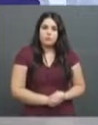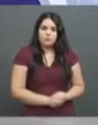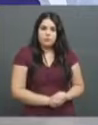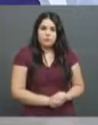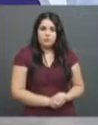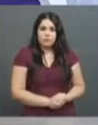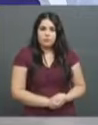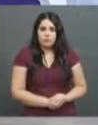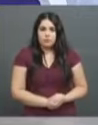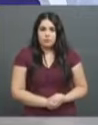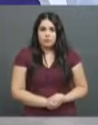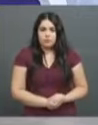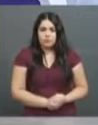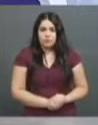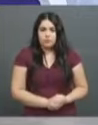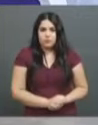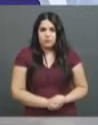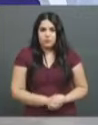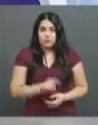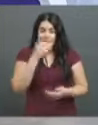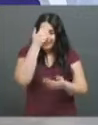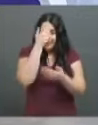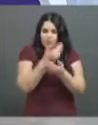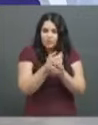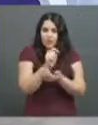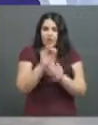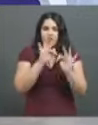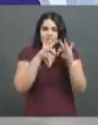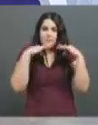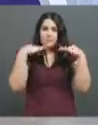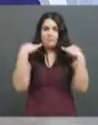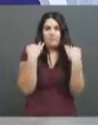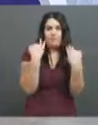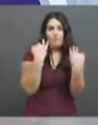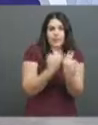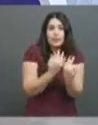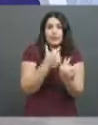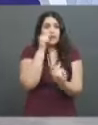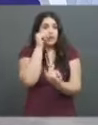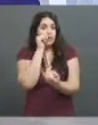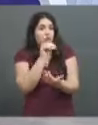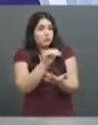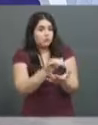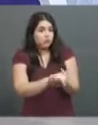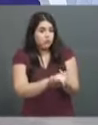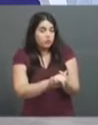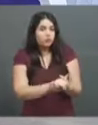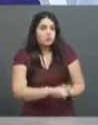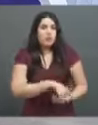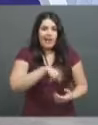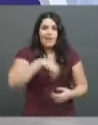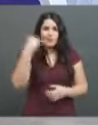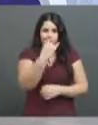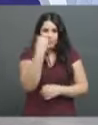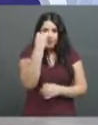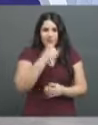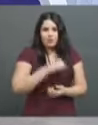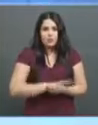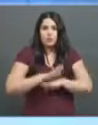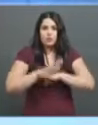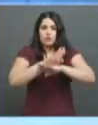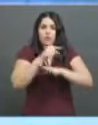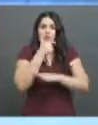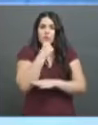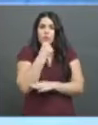caso, então, doutor Leonardo, o senhor acredita que o papel da família, da esposa, da companheira, é fundamental para ajudar o homem a